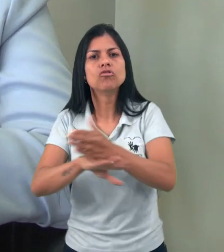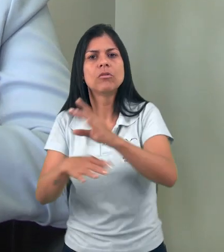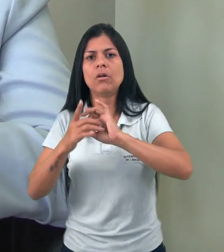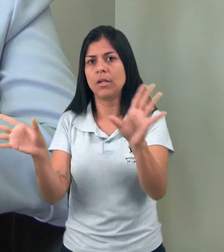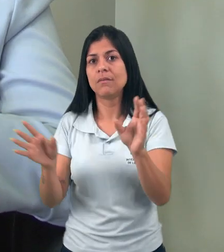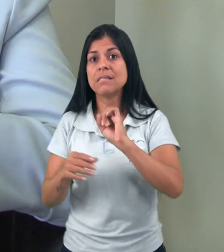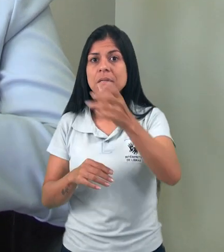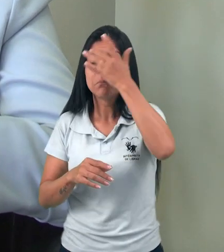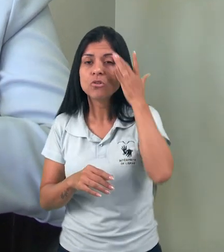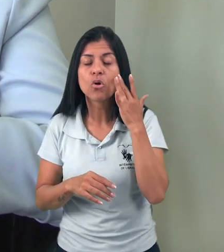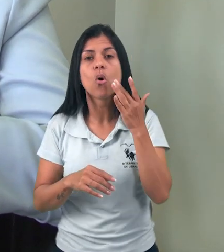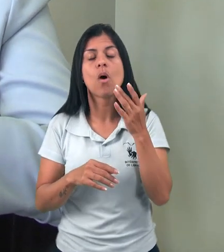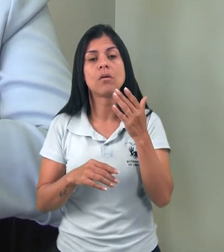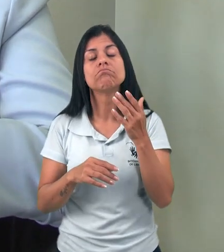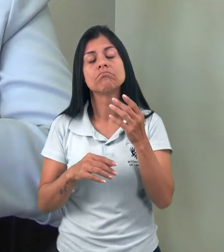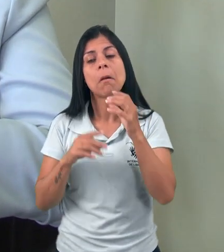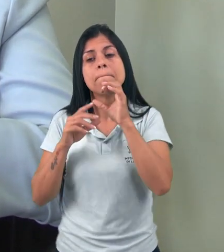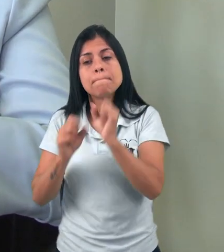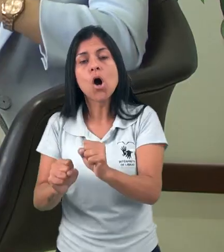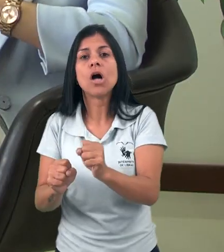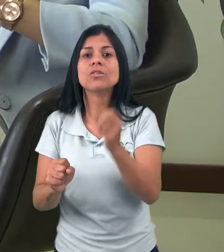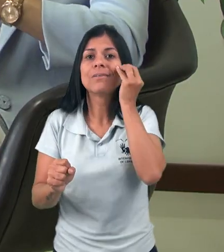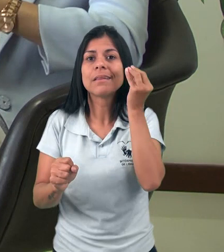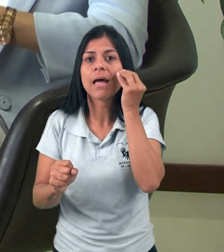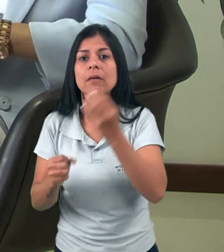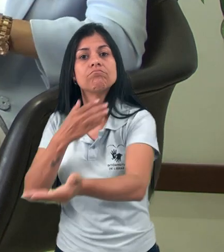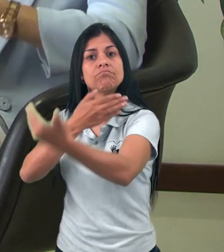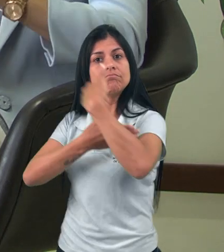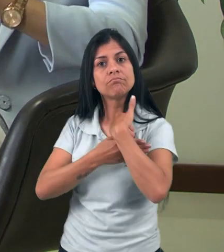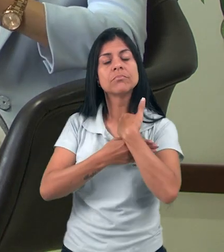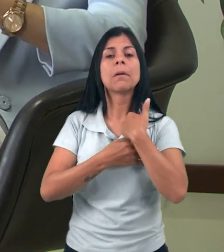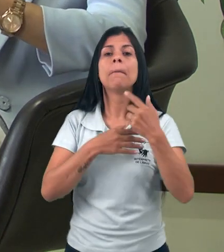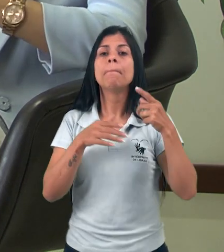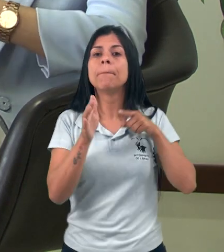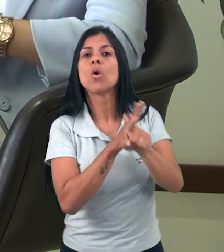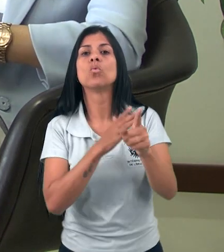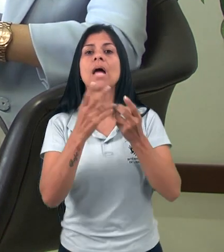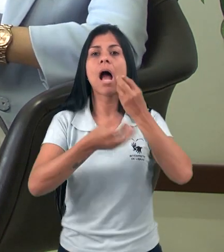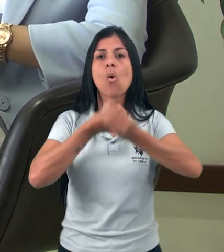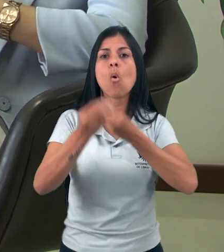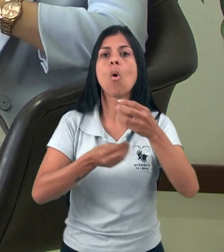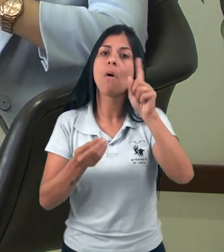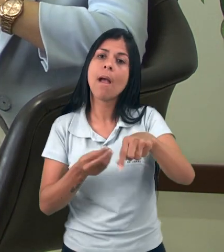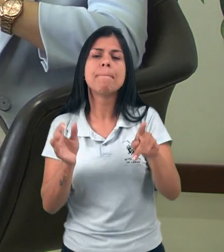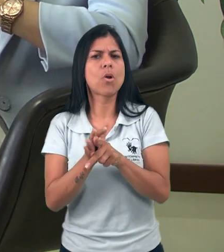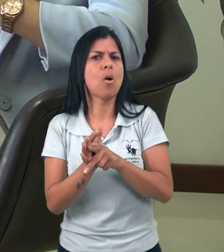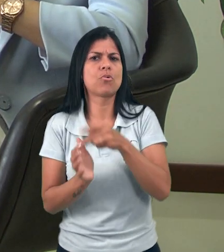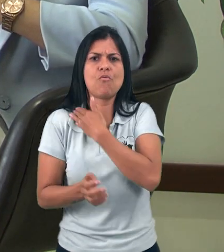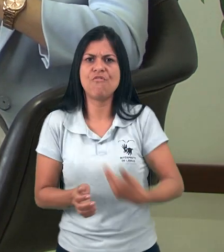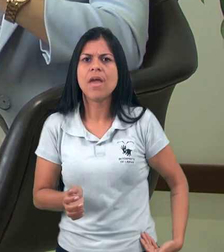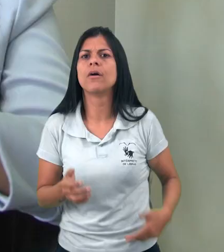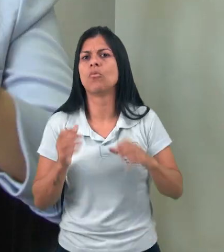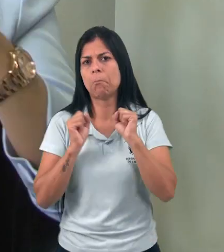pacientes que não são atendidos pelo PAD, eles podem chegar até a gente. No geral, eles chegam através da regulação, que é do